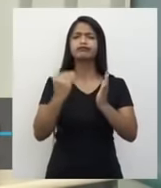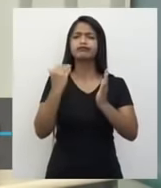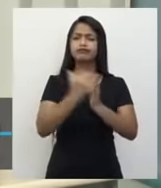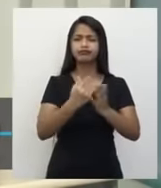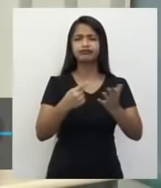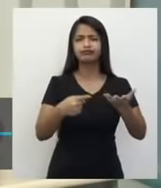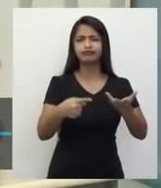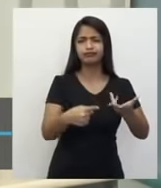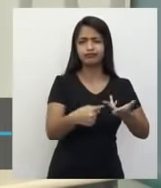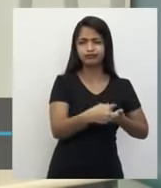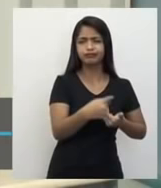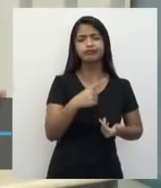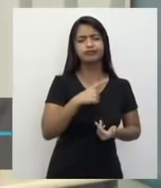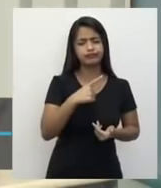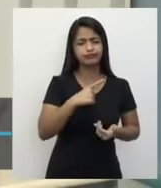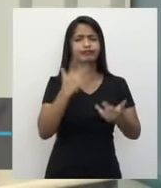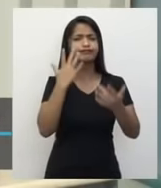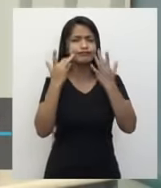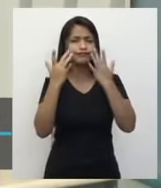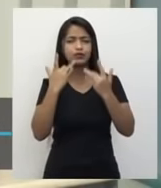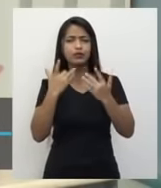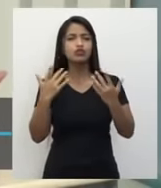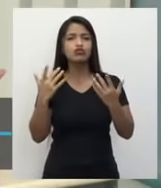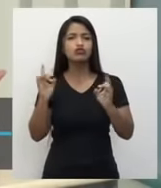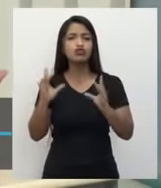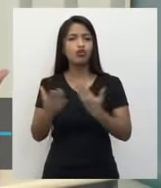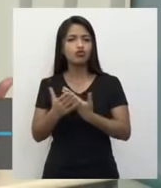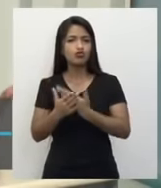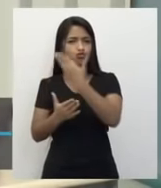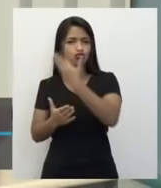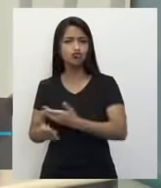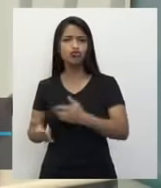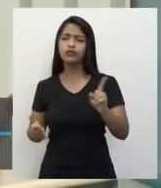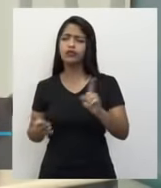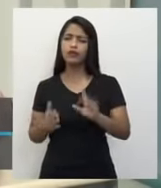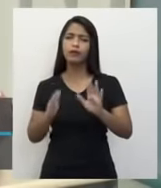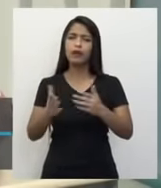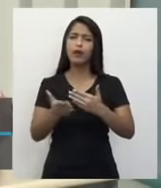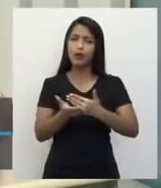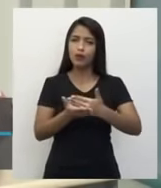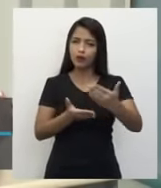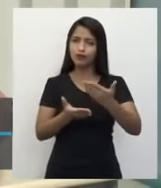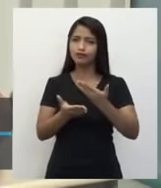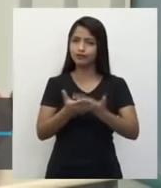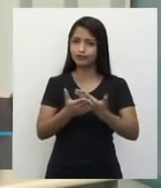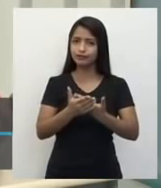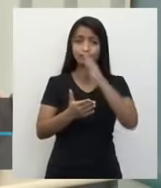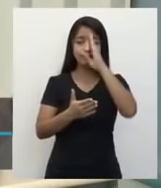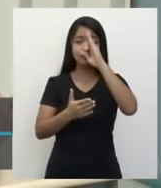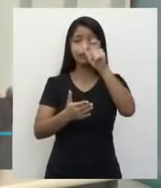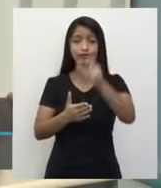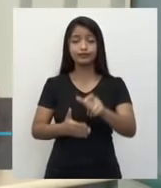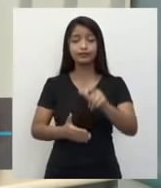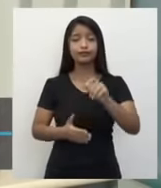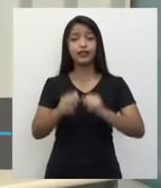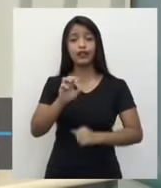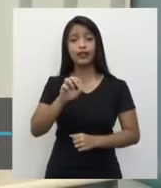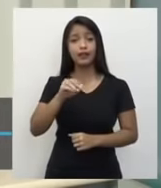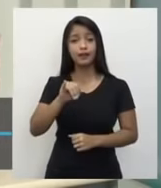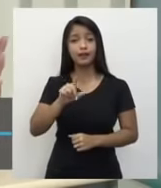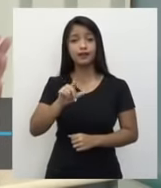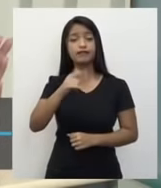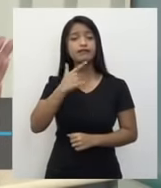de teatro do que o que a gente só está estudando aqui. Mas é um começo, principalmente para a Emily, que quer ser atriz ou cantora. Para ser atriz ou cantora, a